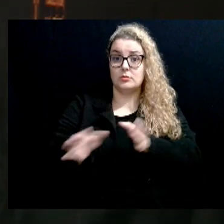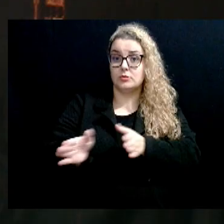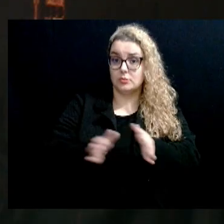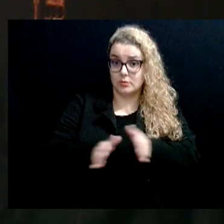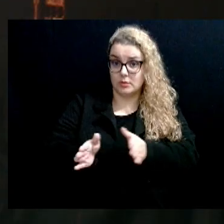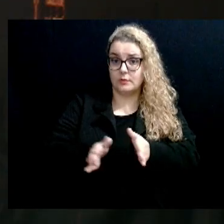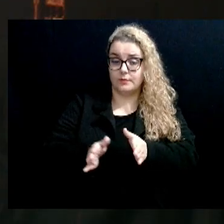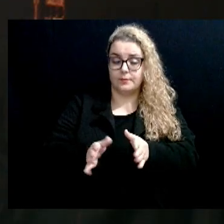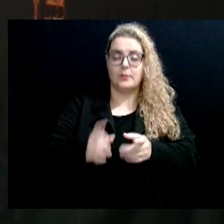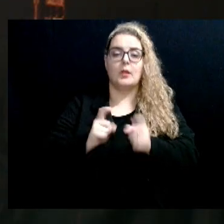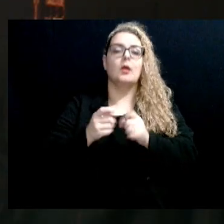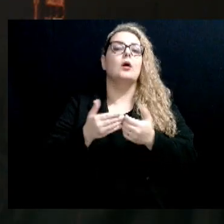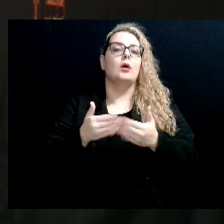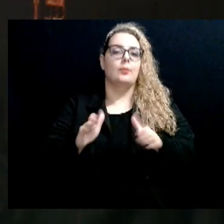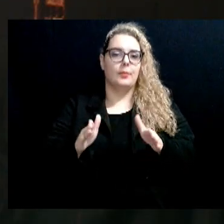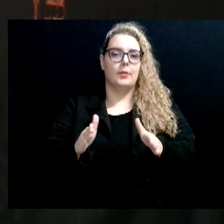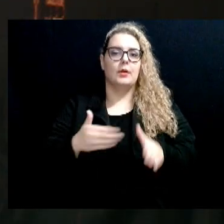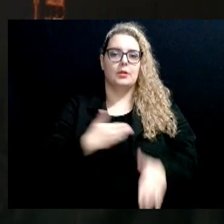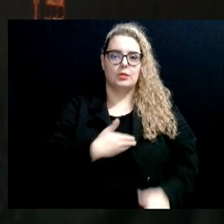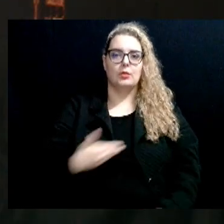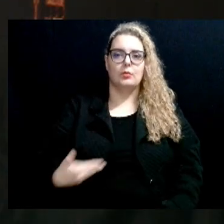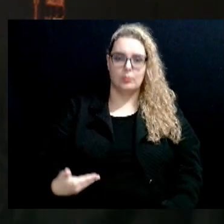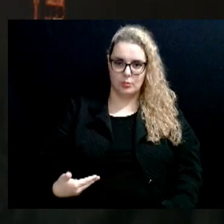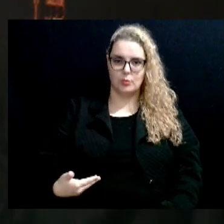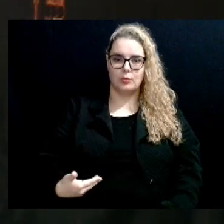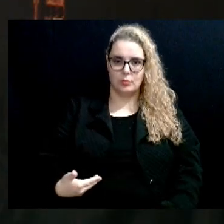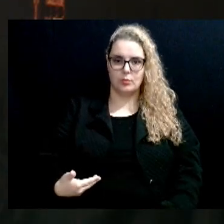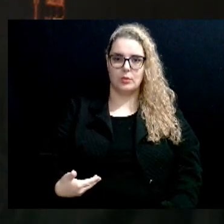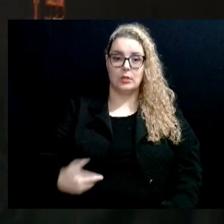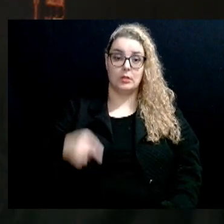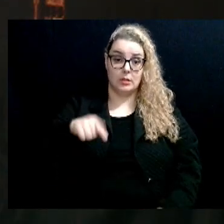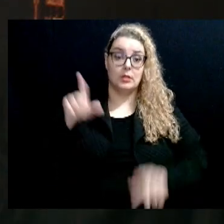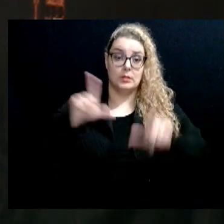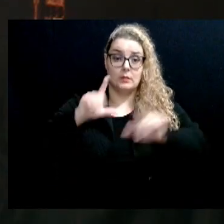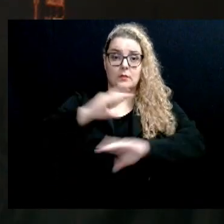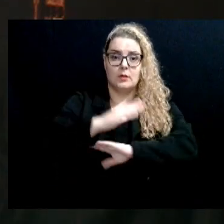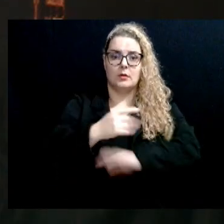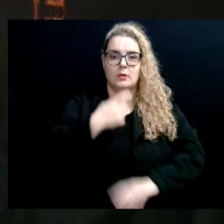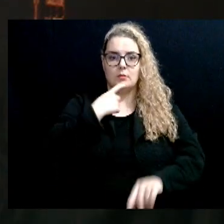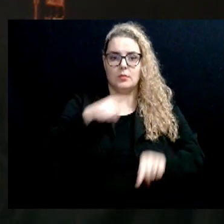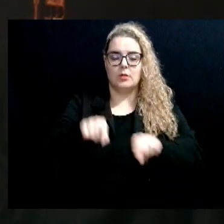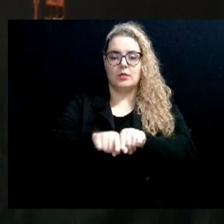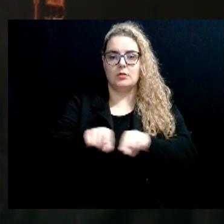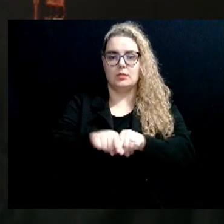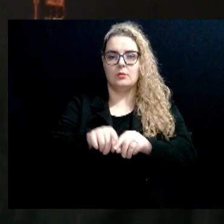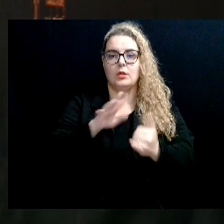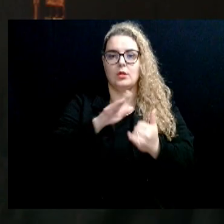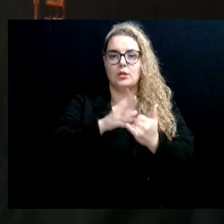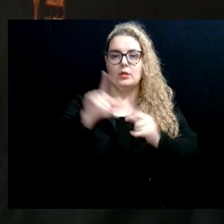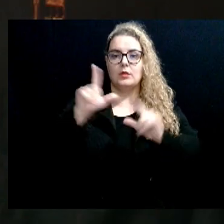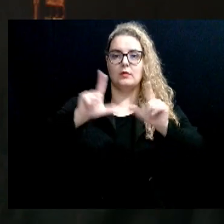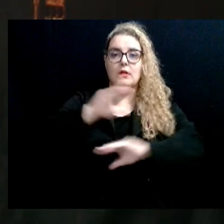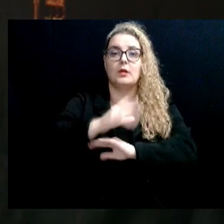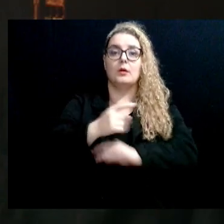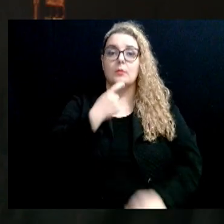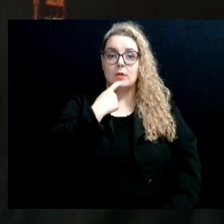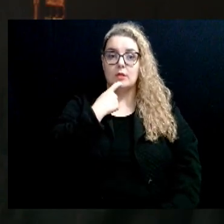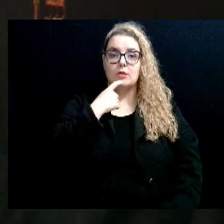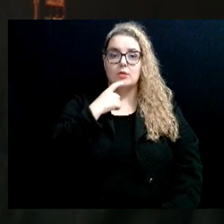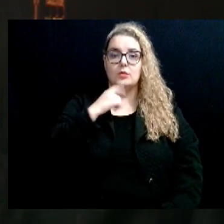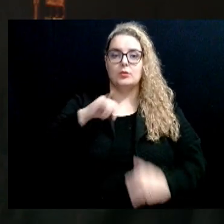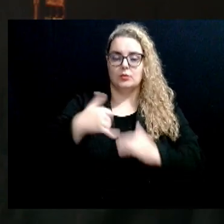ao público, também será transmitida aqui pela TV Câmara Campinas e pelo canal da TV Câmara Campinas no YouTube. E também